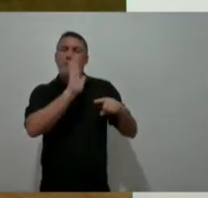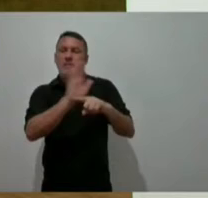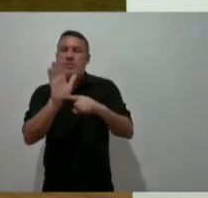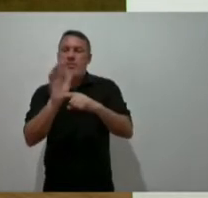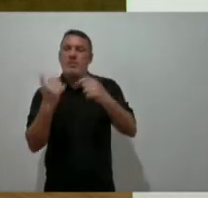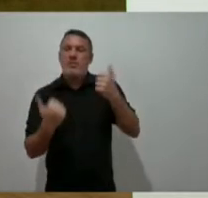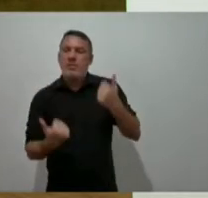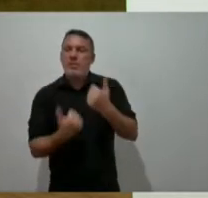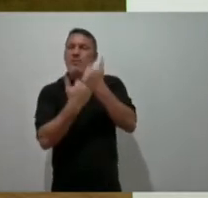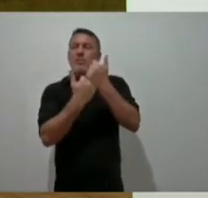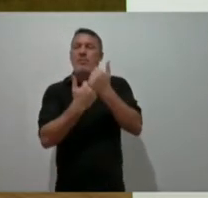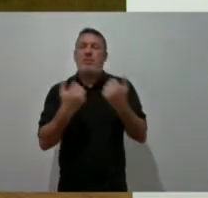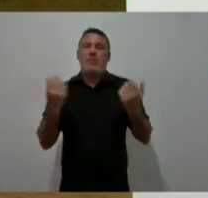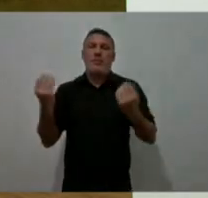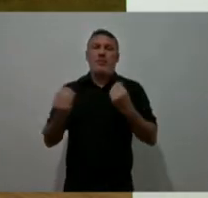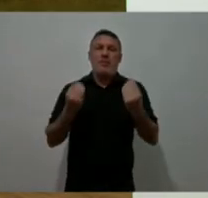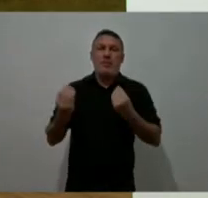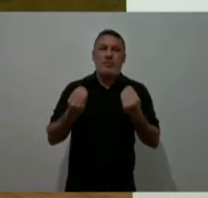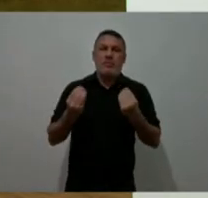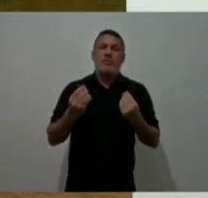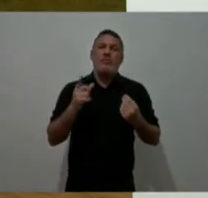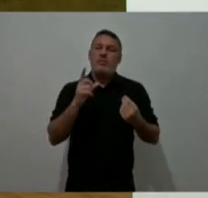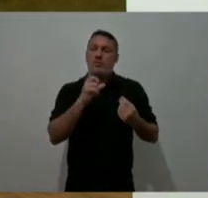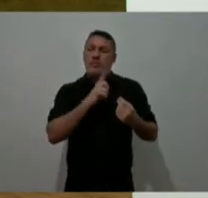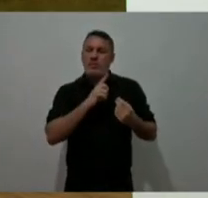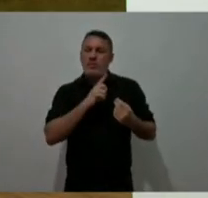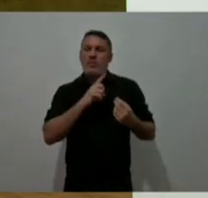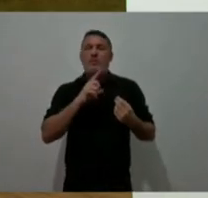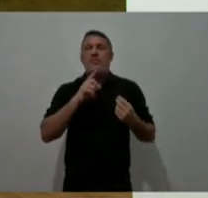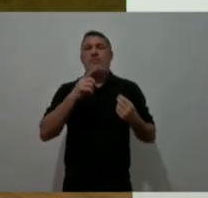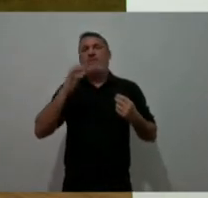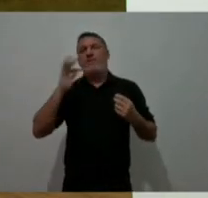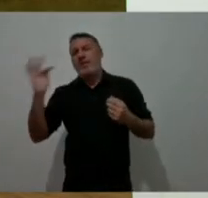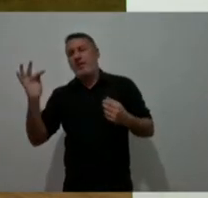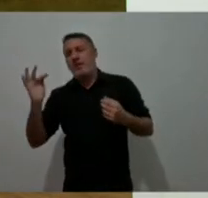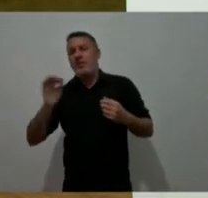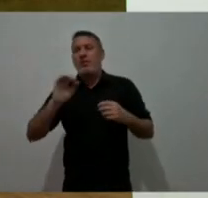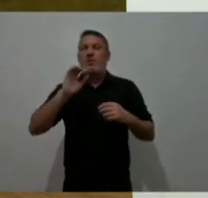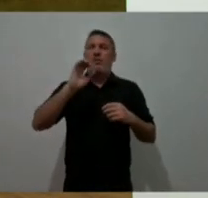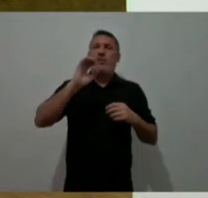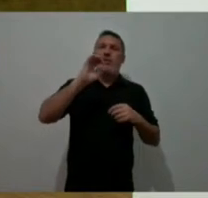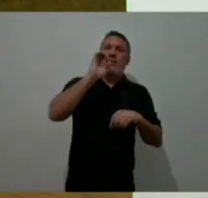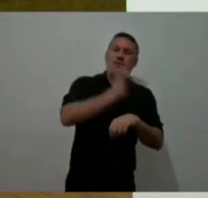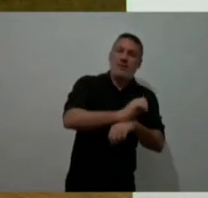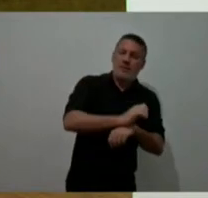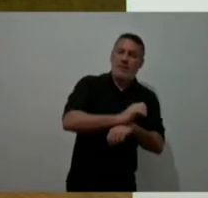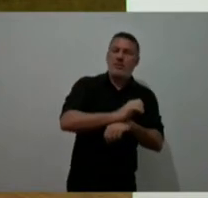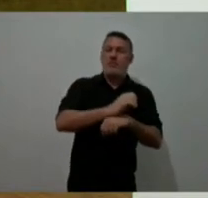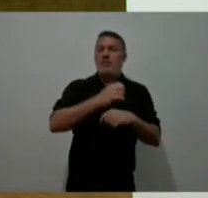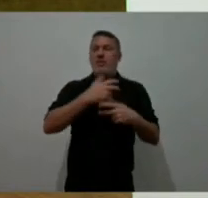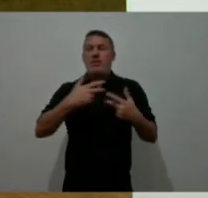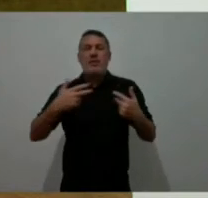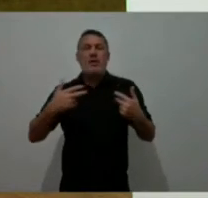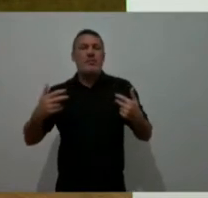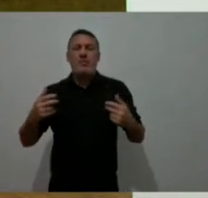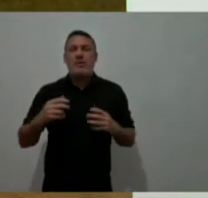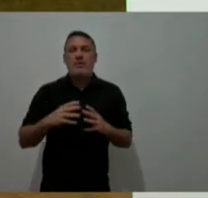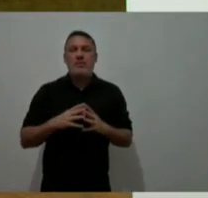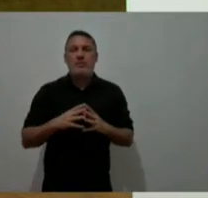pública, nacional, em todos os níveis, federal, estadual e no município, como nós podemos participar. A gente,